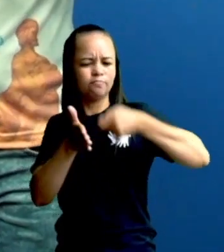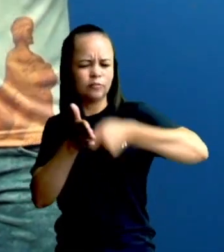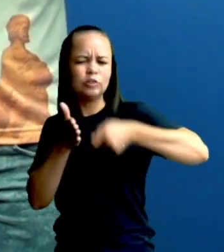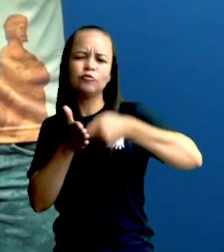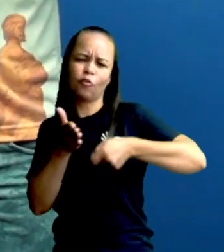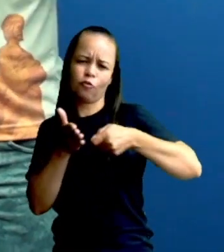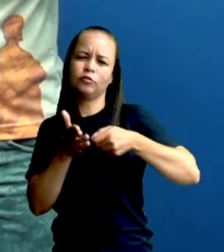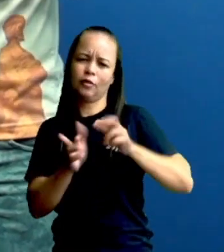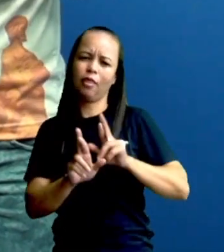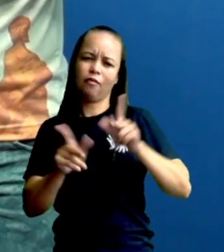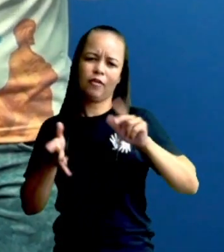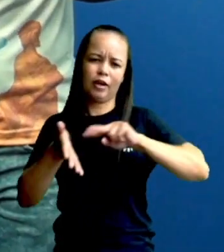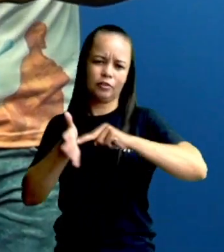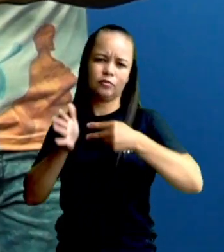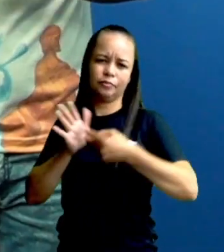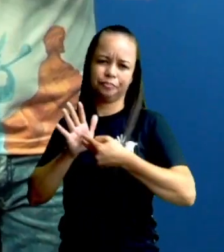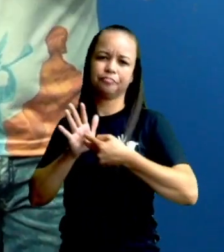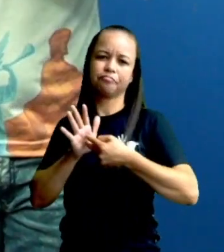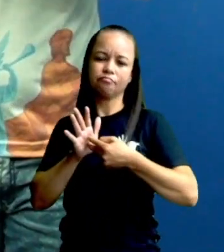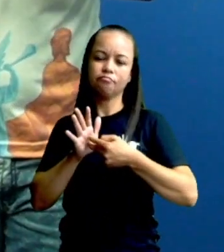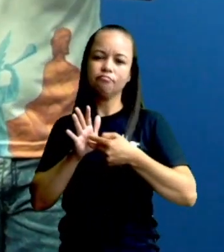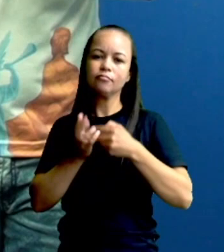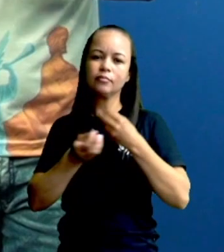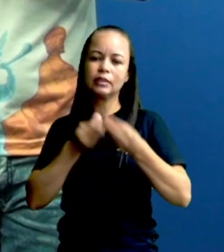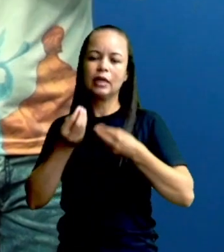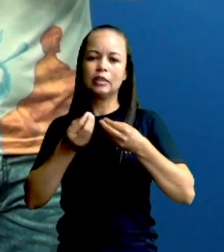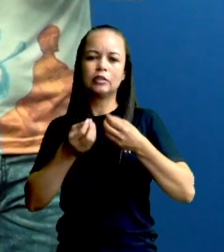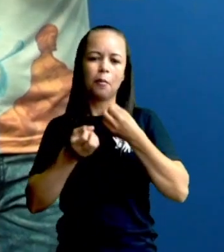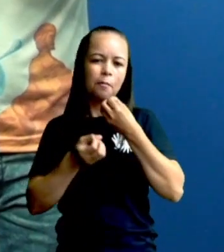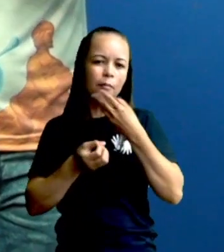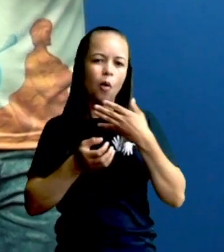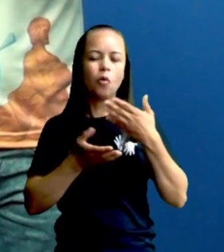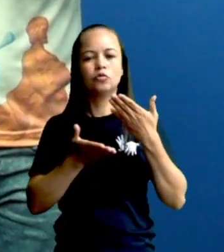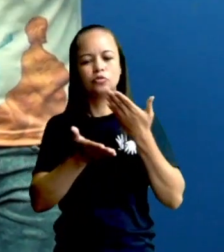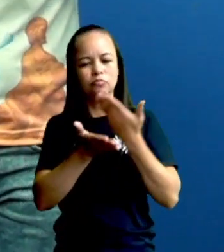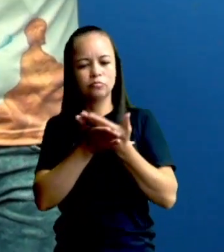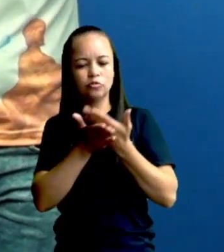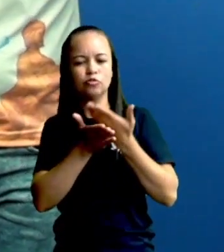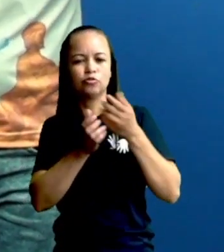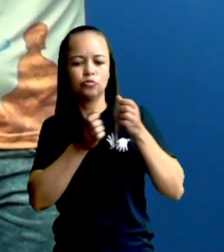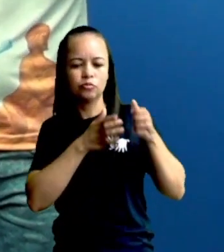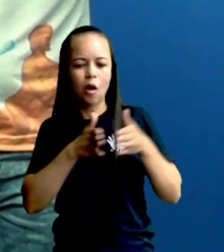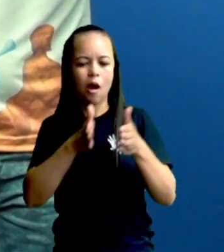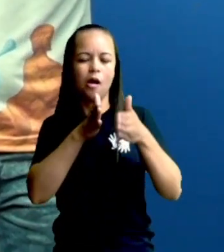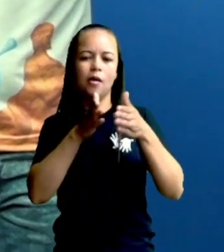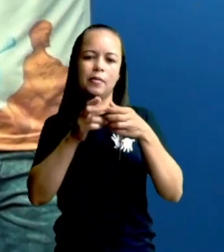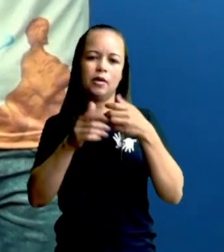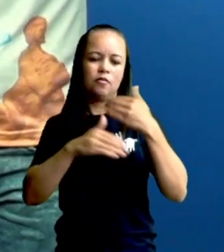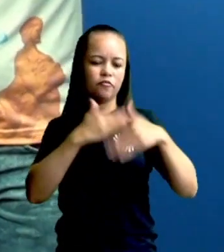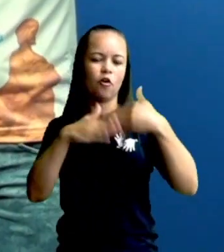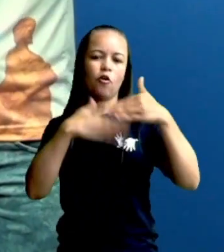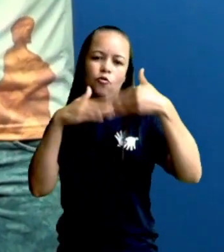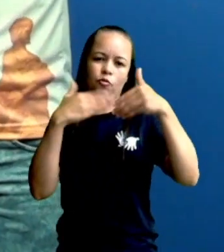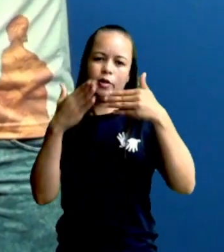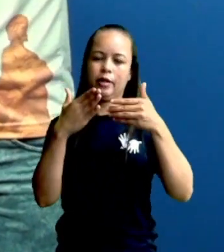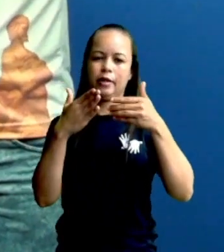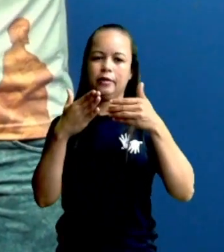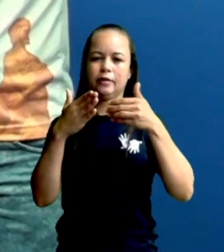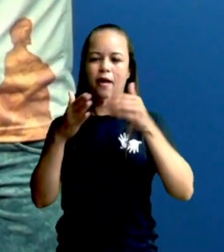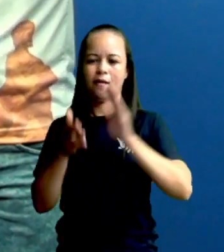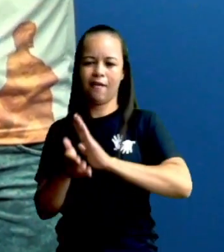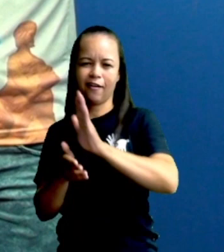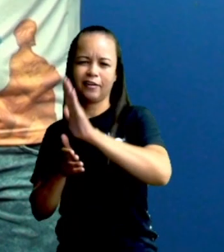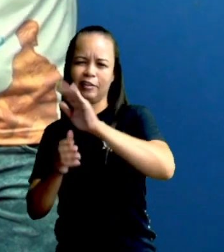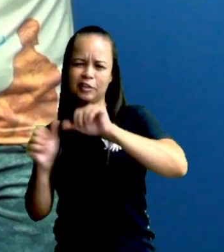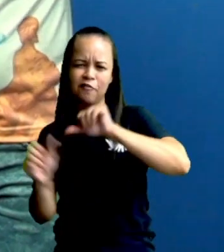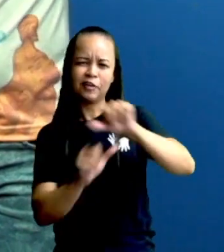através de seguir bons caminhos como os estudos, que você vai conseguir evoluir da lagartixa para